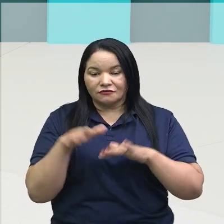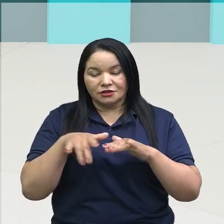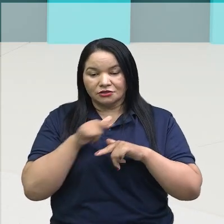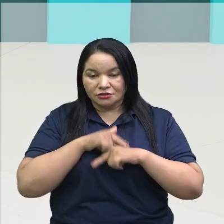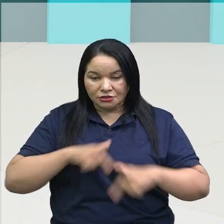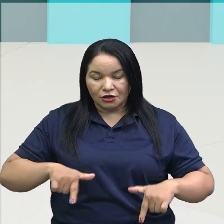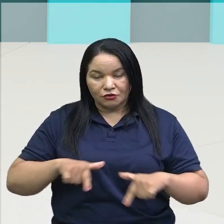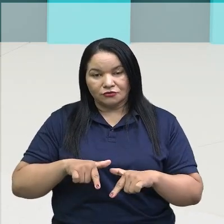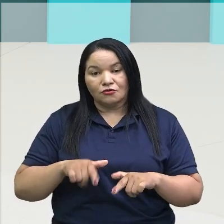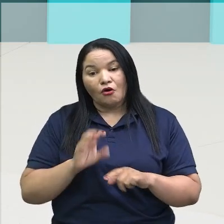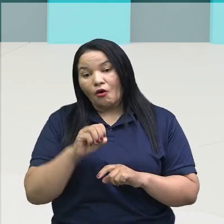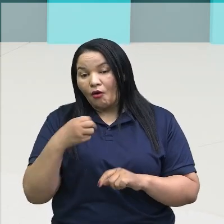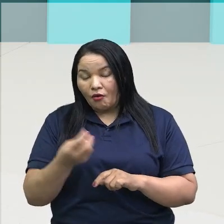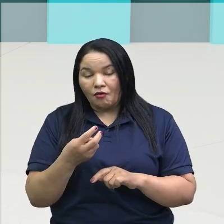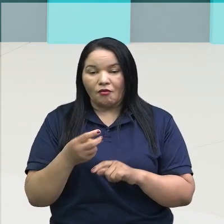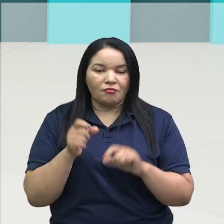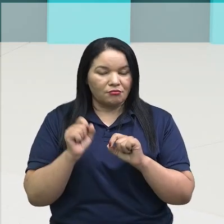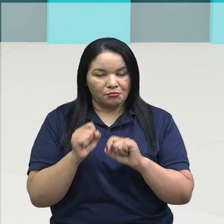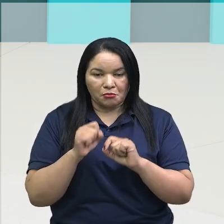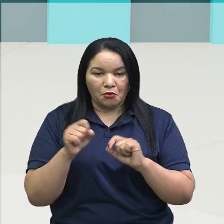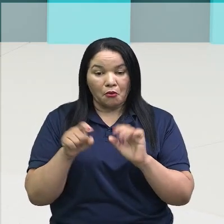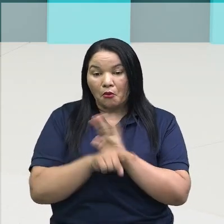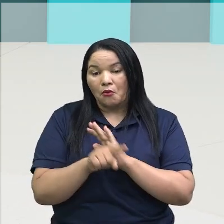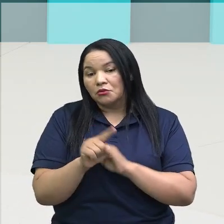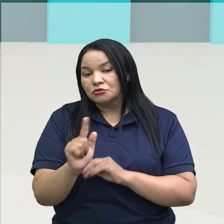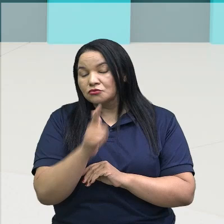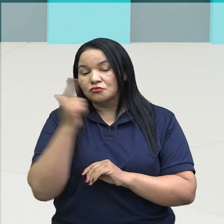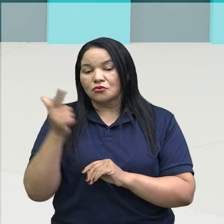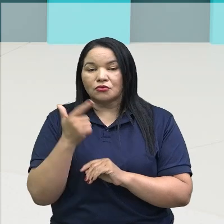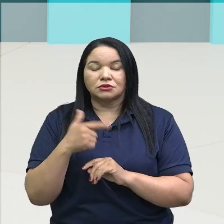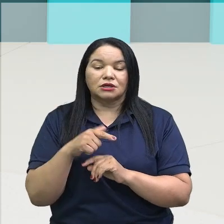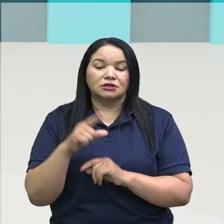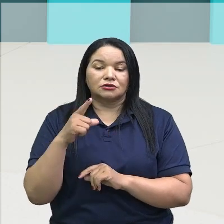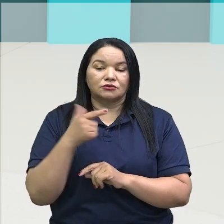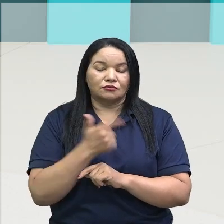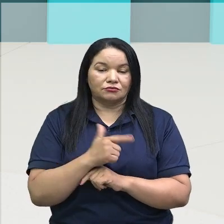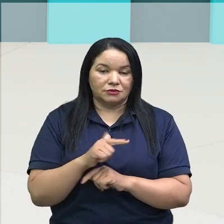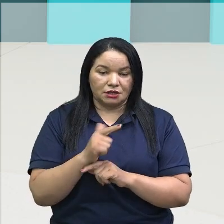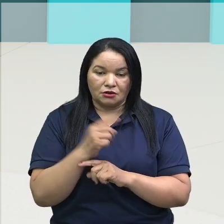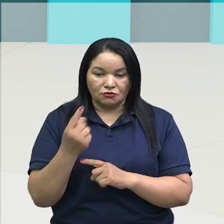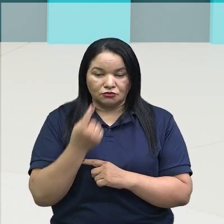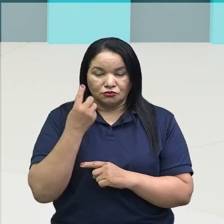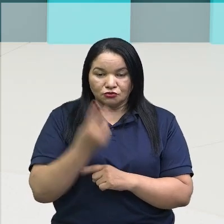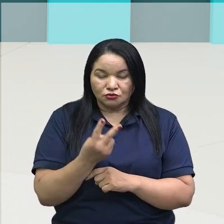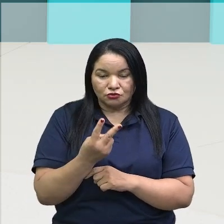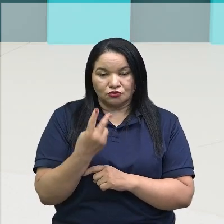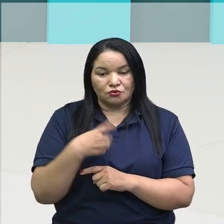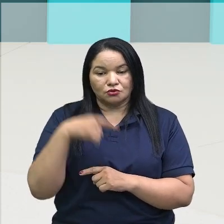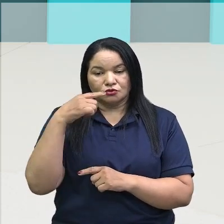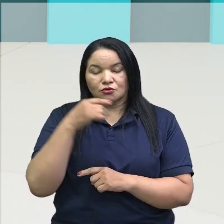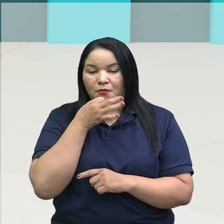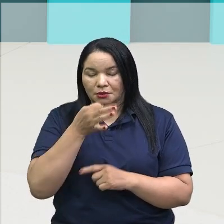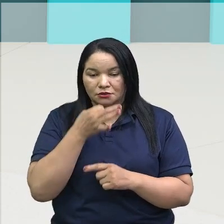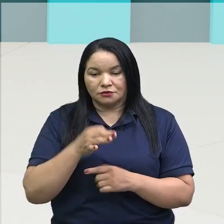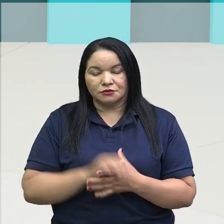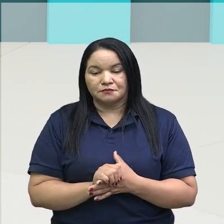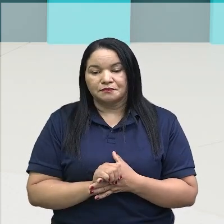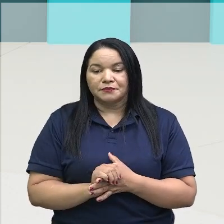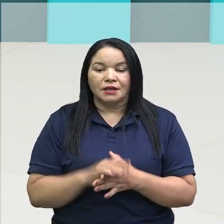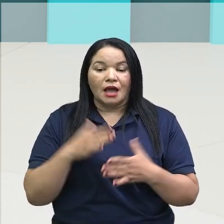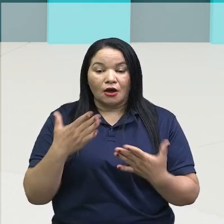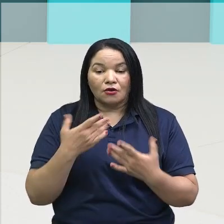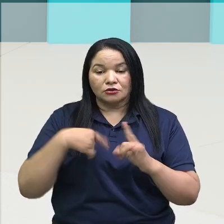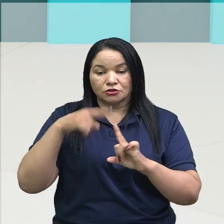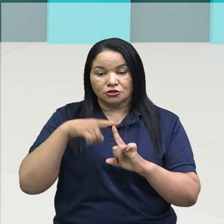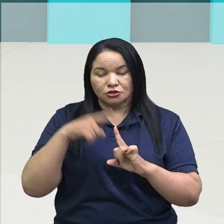relação, ou evidencia outras questões que não são visualizadas ali por aqueles dois pontos de vista. Ok? Agora vamos ver os tipos